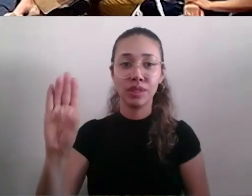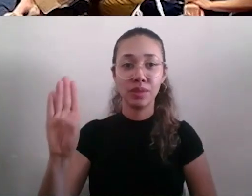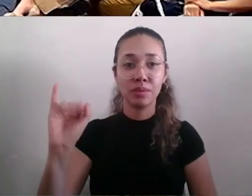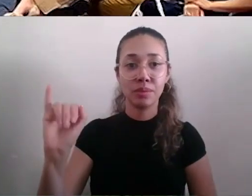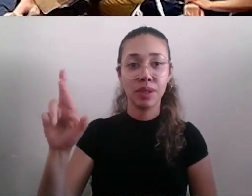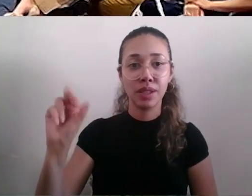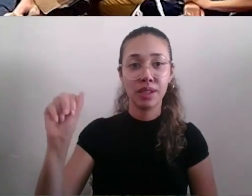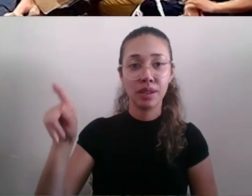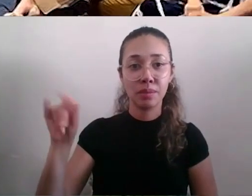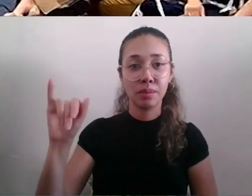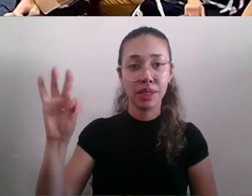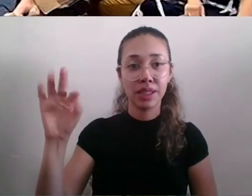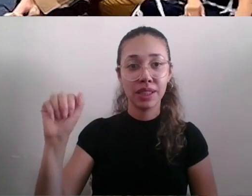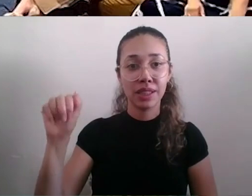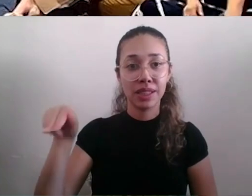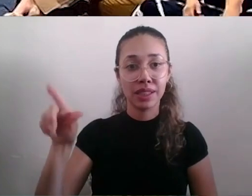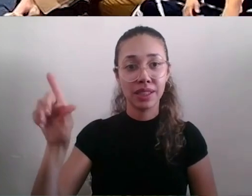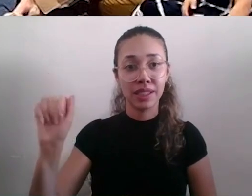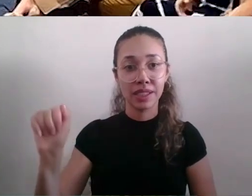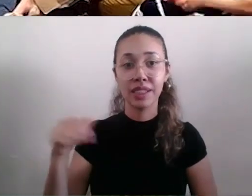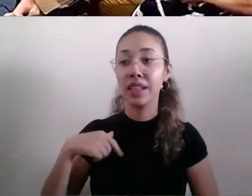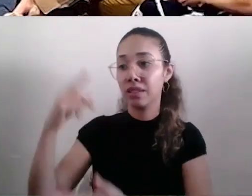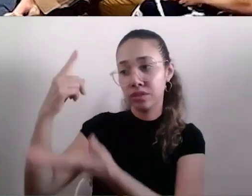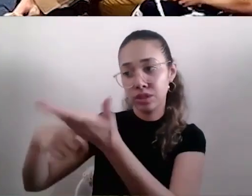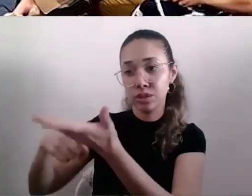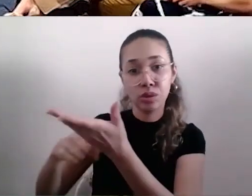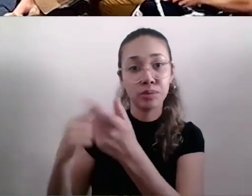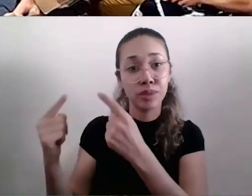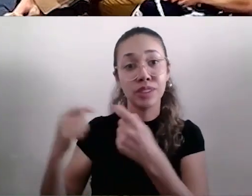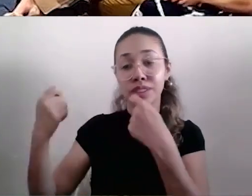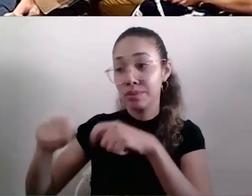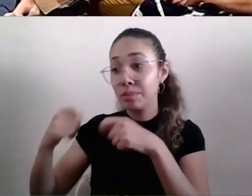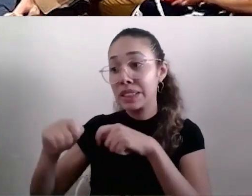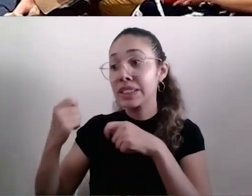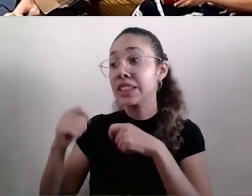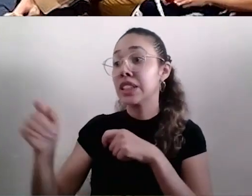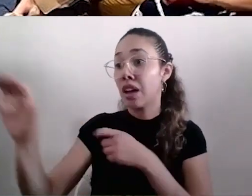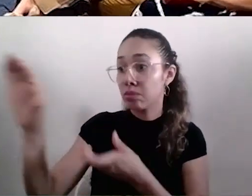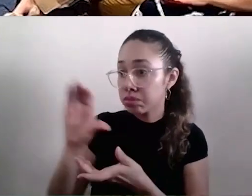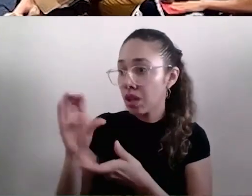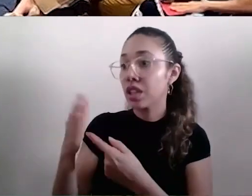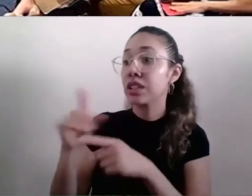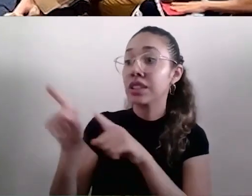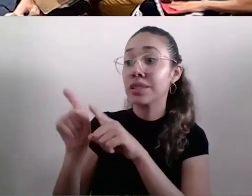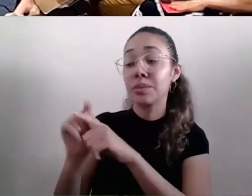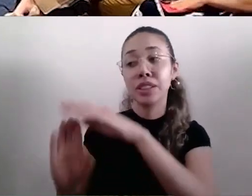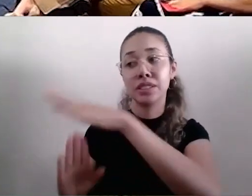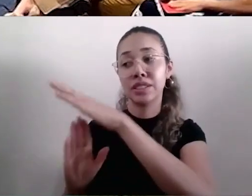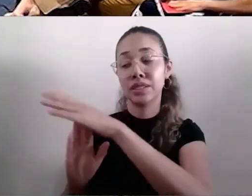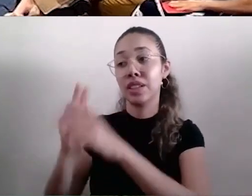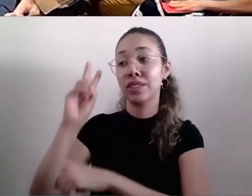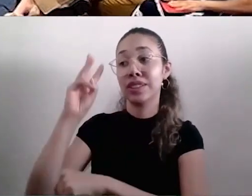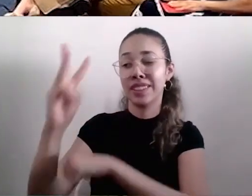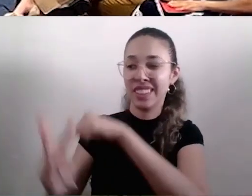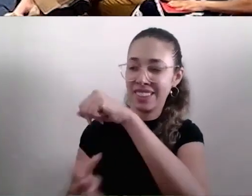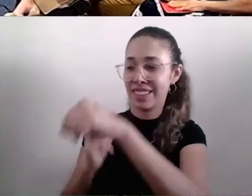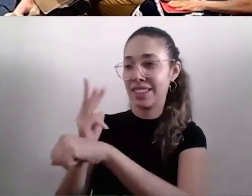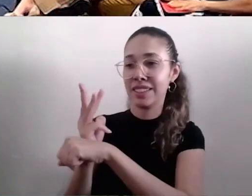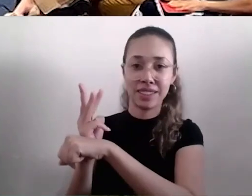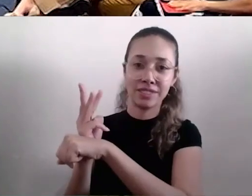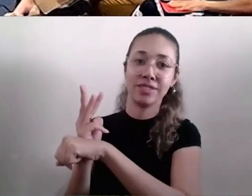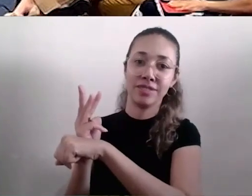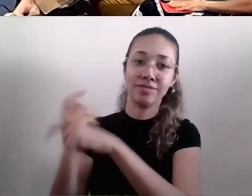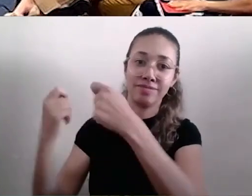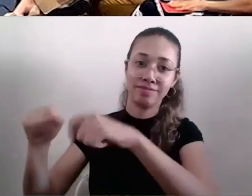Eles falaram, não, a gente está muito interessado. A gente falou, ok, mas a gente precisa de 3 anos. Vai ter que ser... Foi 2 anos e 8 meses, na verdade. Esse é o tempo que a gente